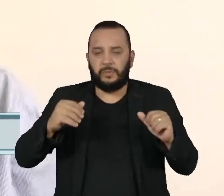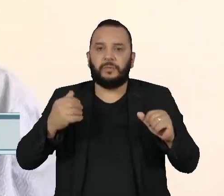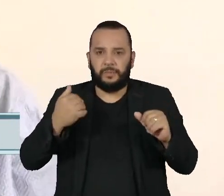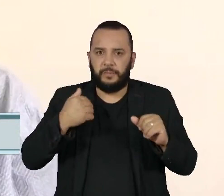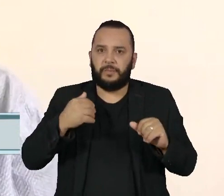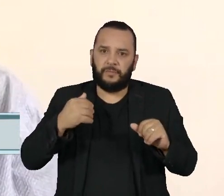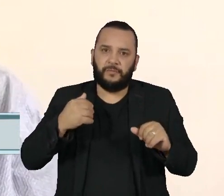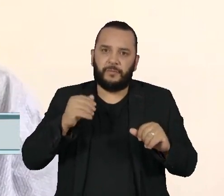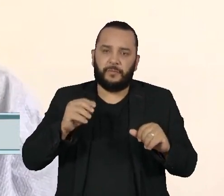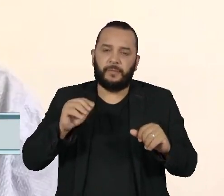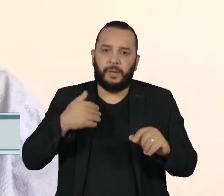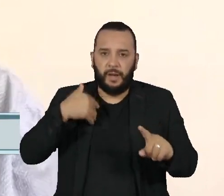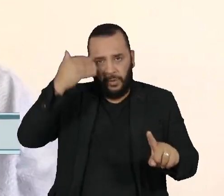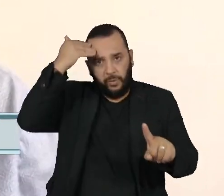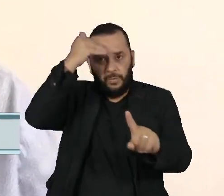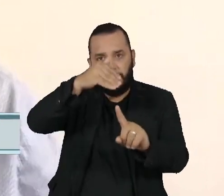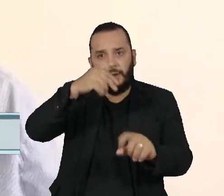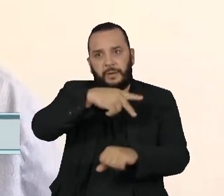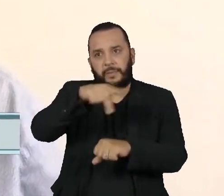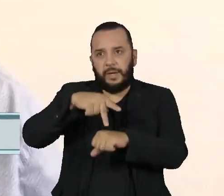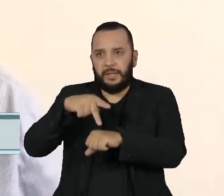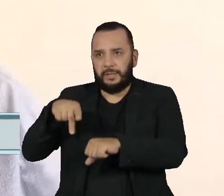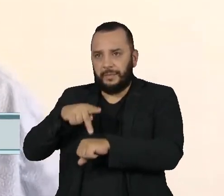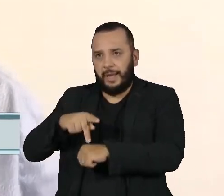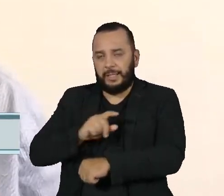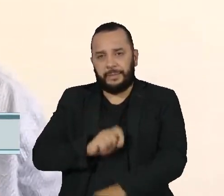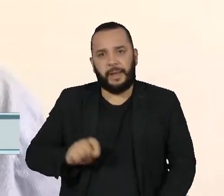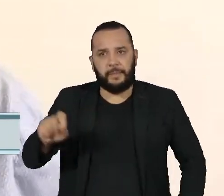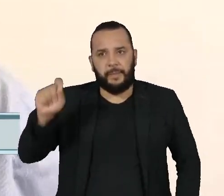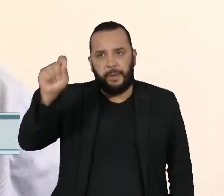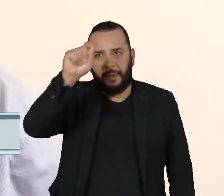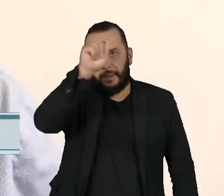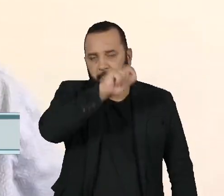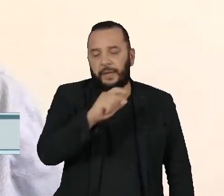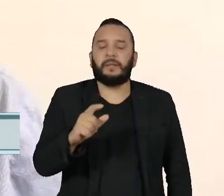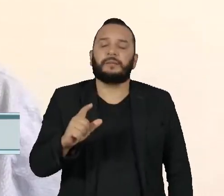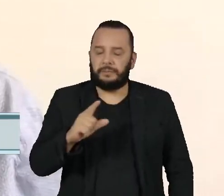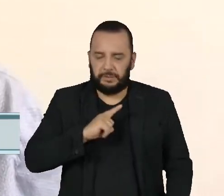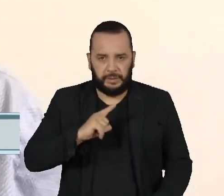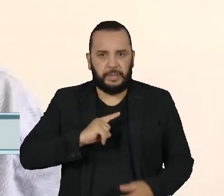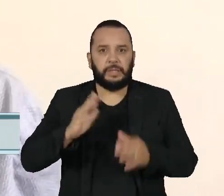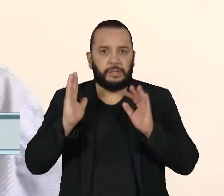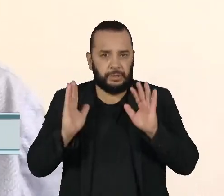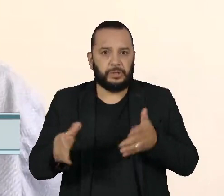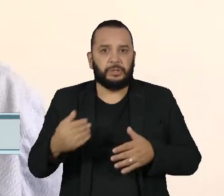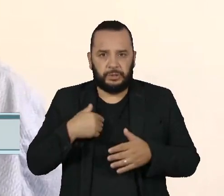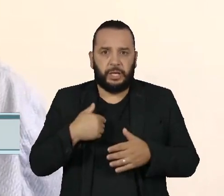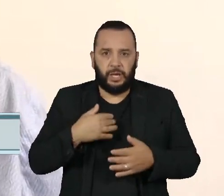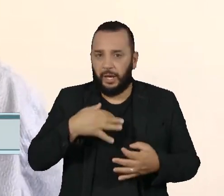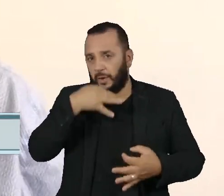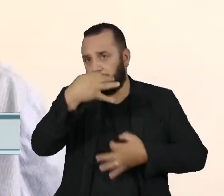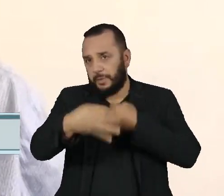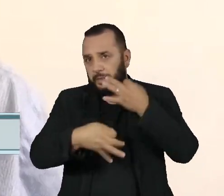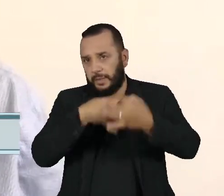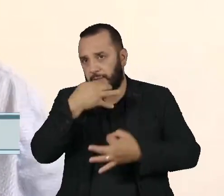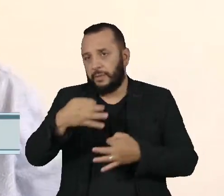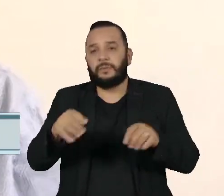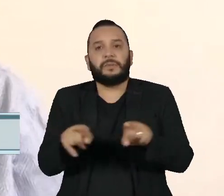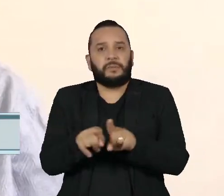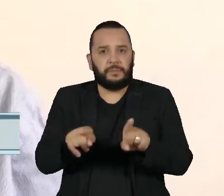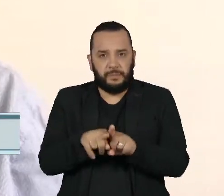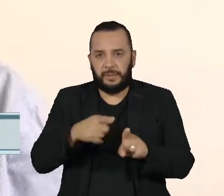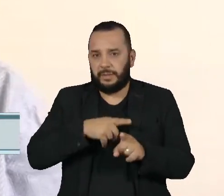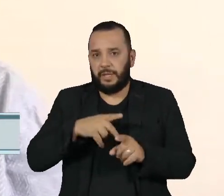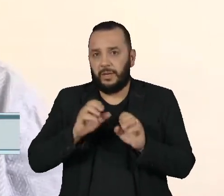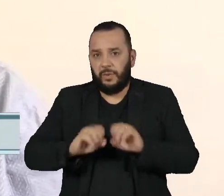internacional dos estados, né? E já tem, por exemplo, se manifestado sobre esse assunto, na verdade, tem julgado esse